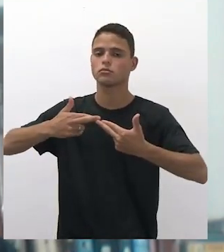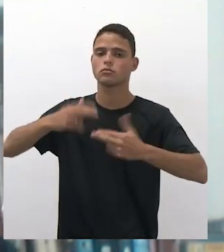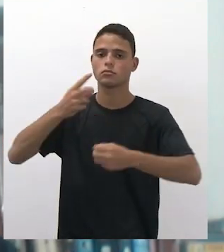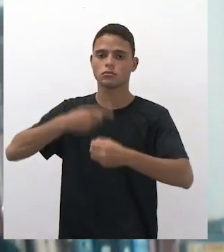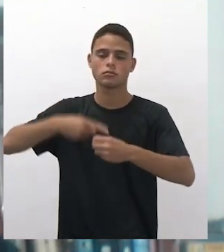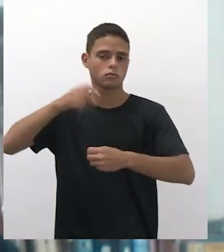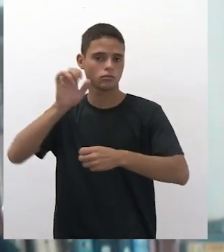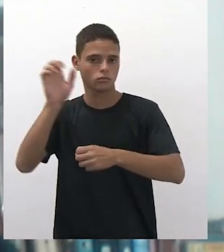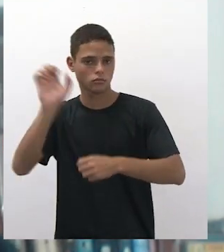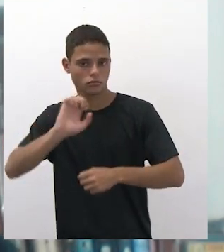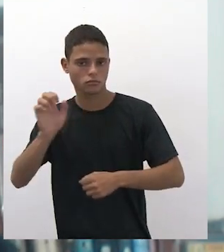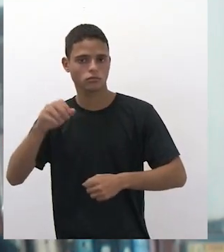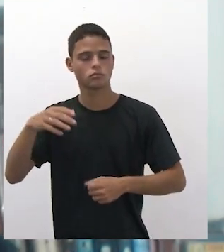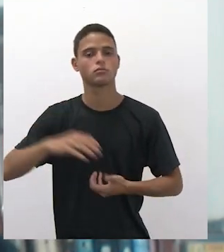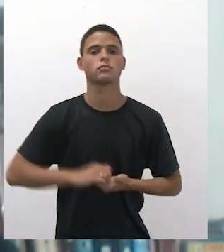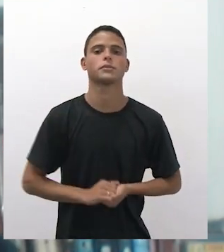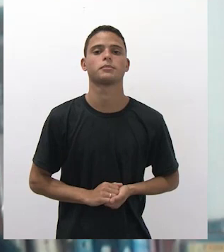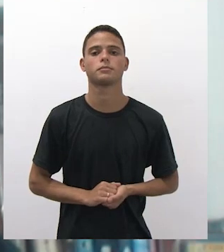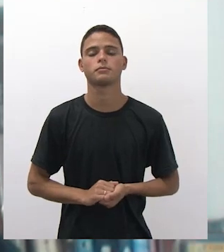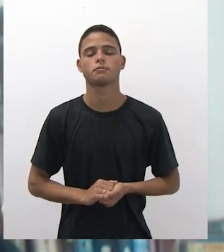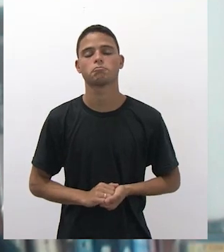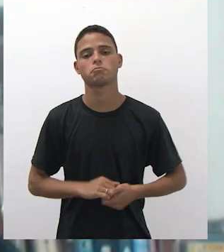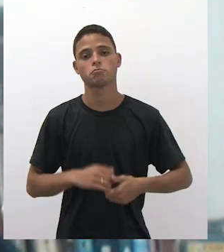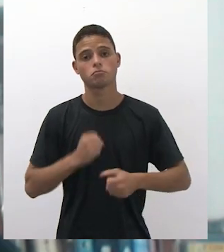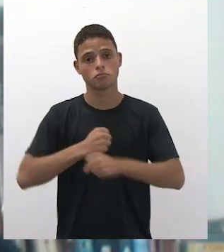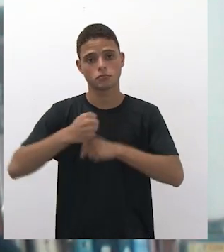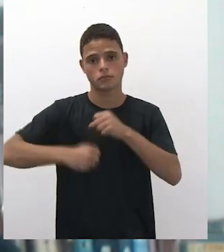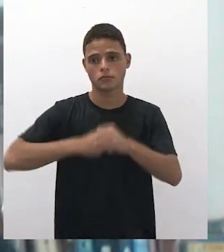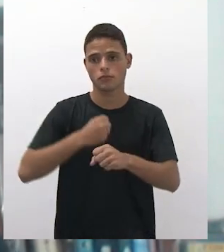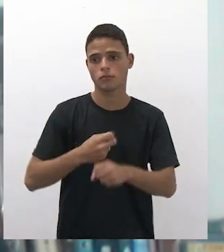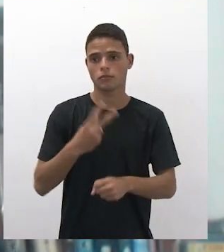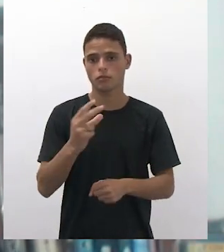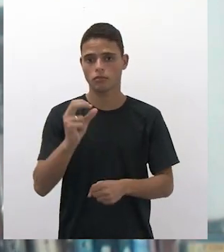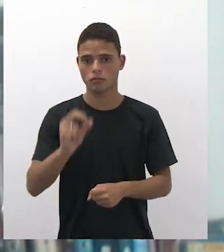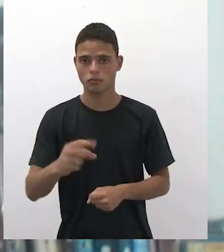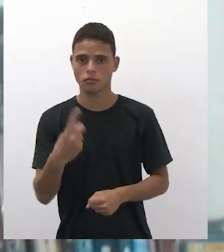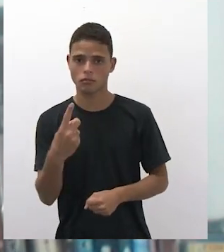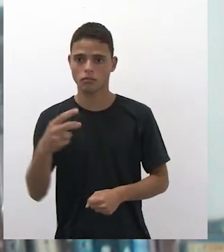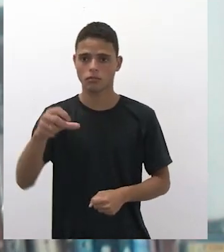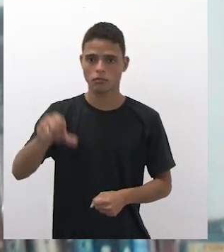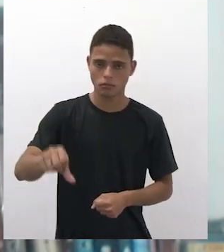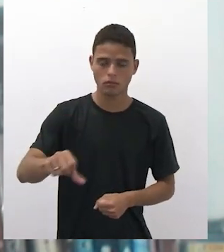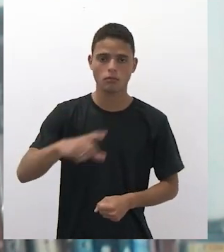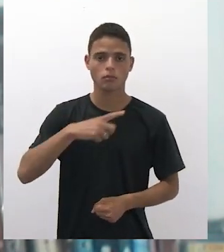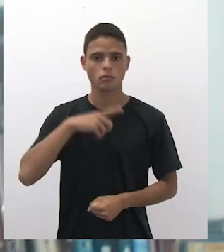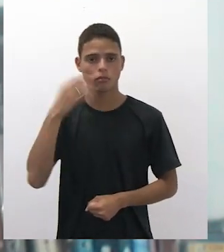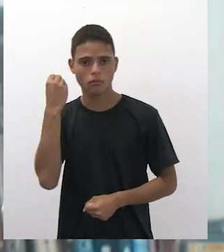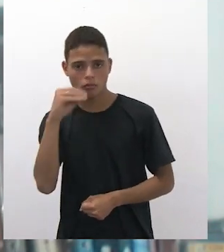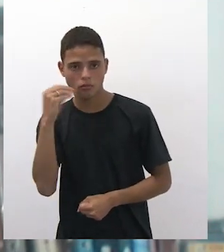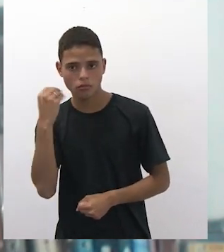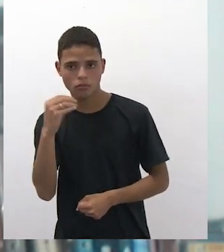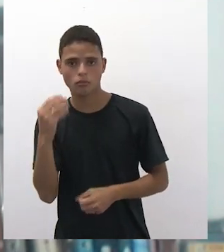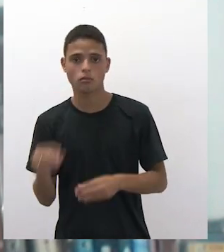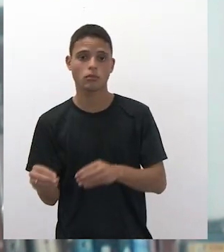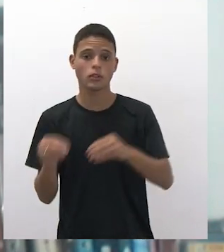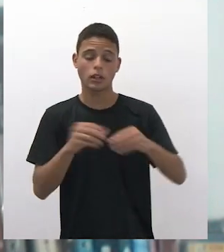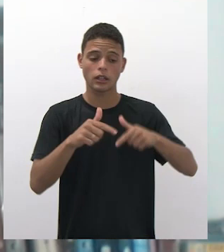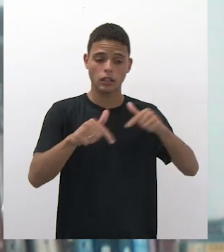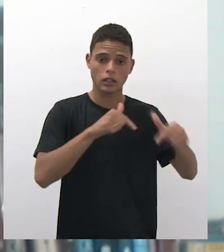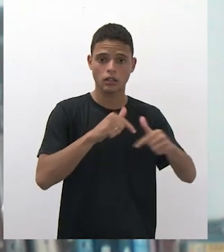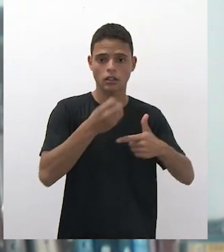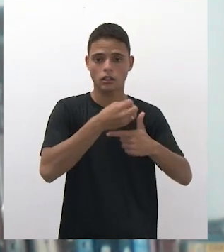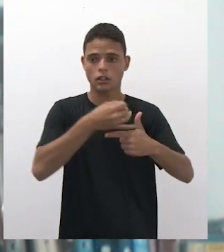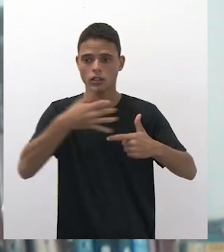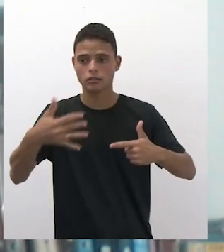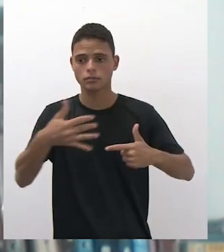2019 tive a oportunidade de vir aqui para a EFAP, trabalhar com a equipe do CRE, mediar os clubes